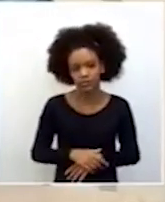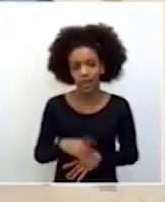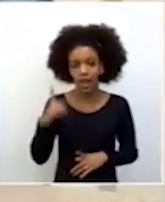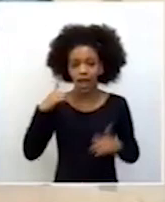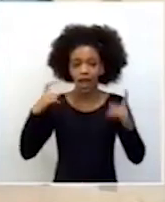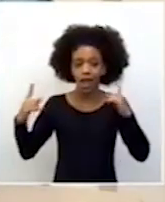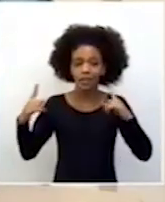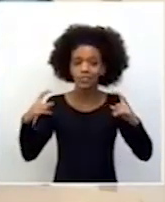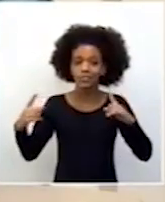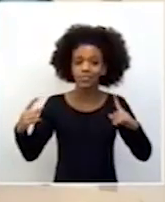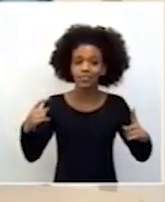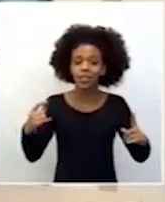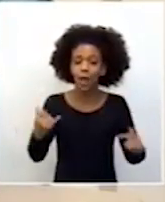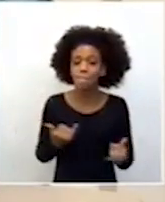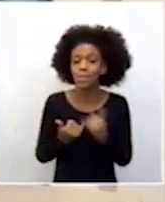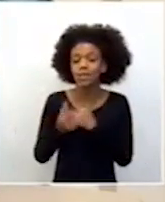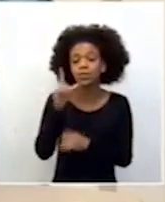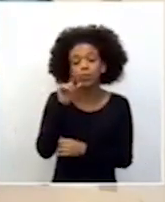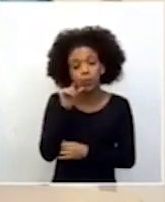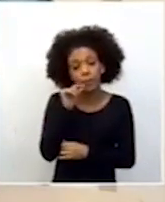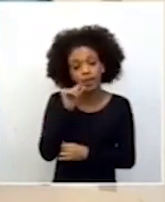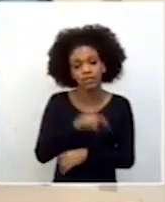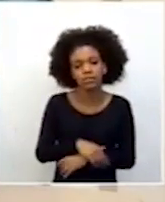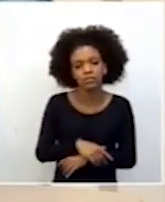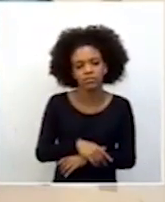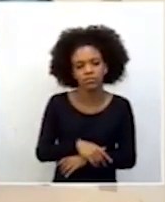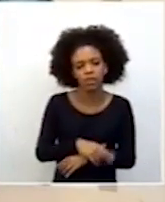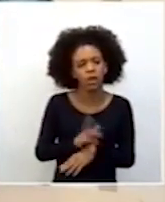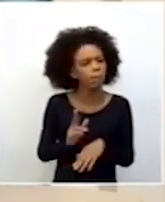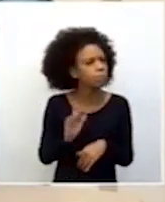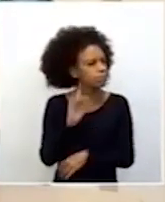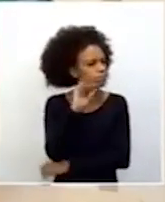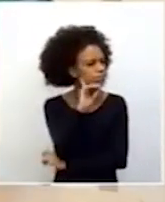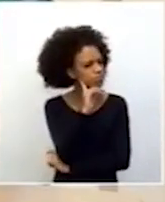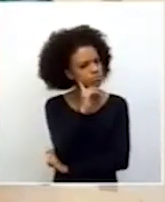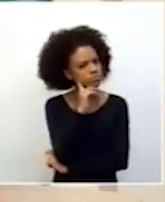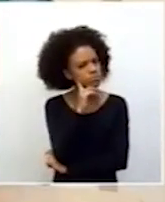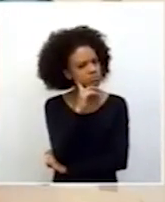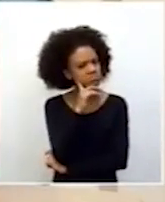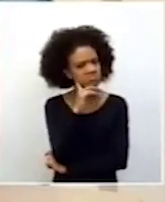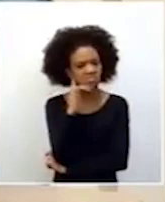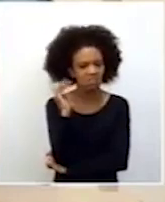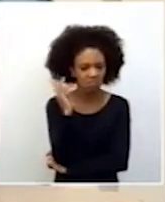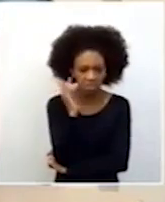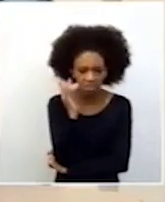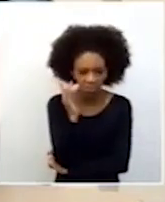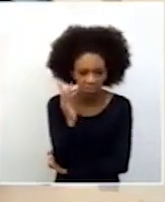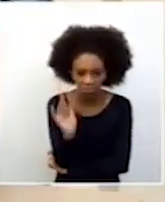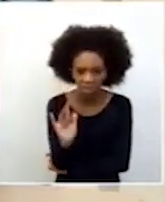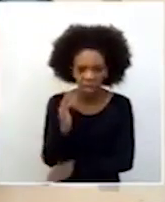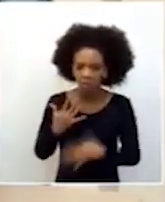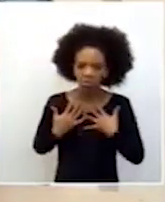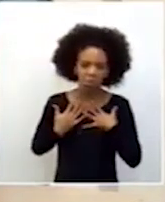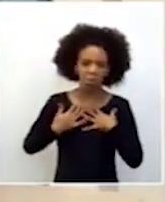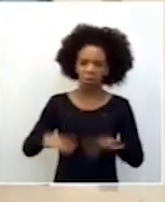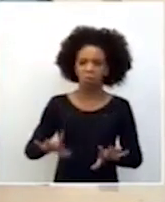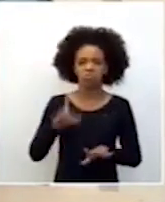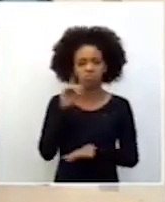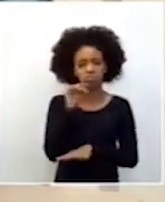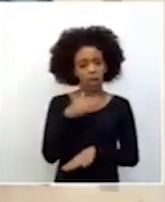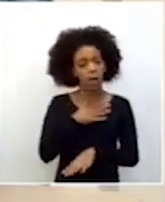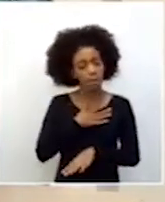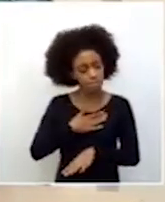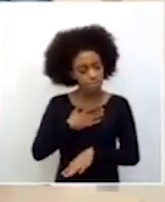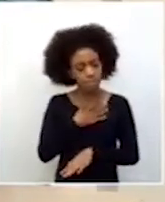que são sons emitidos pelos pássaros. Por acaso, eu não gosto de ouvir o som de um pássaro? Posso amar um sabiá